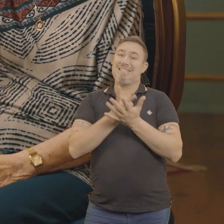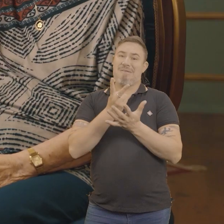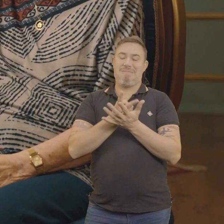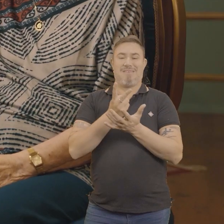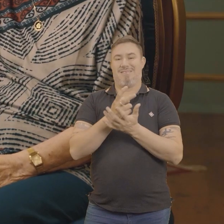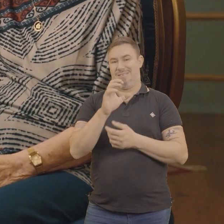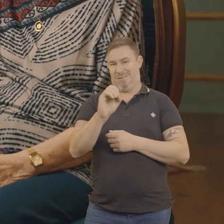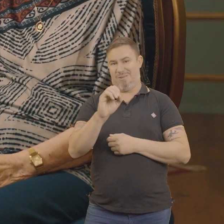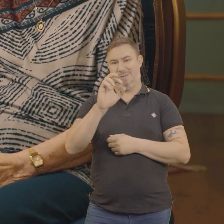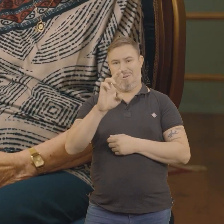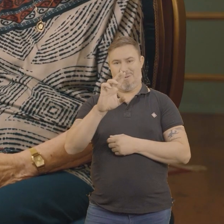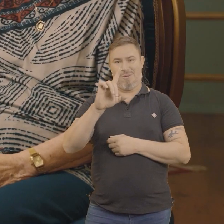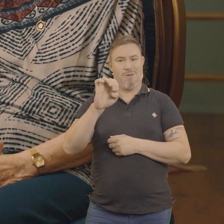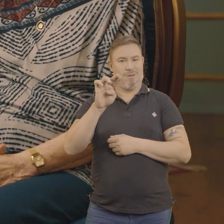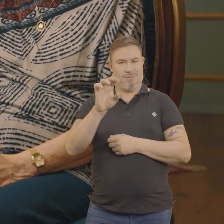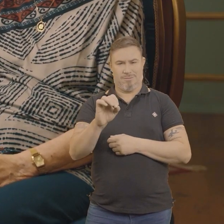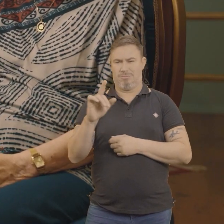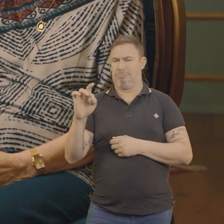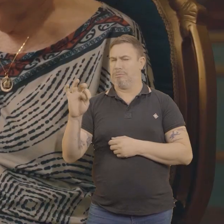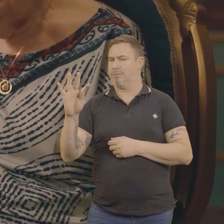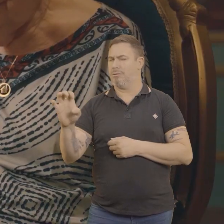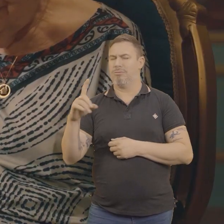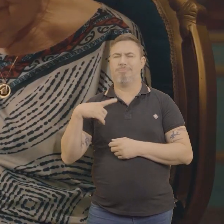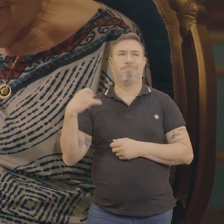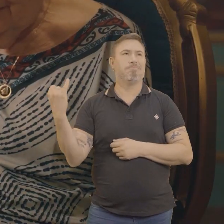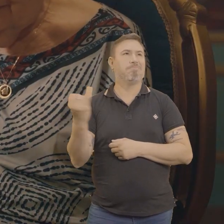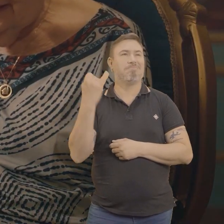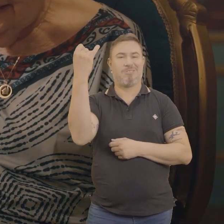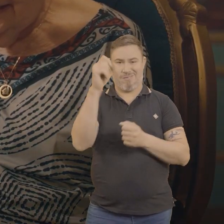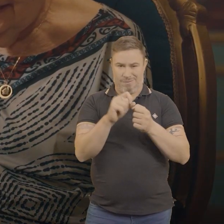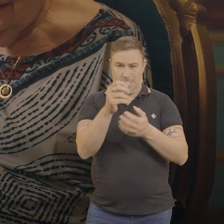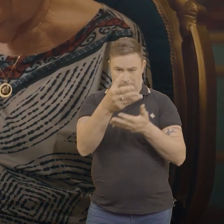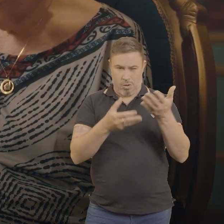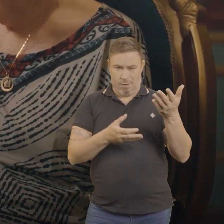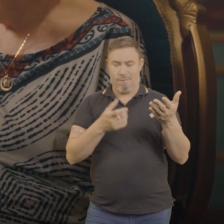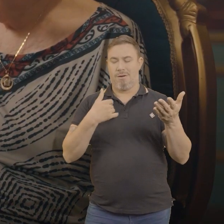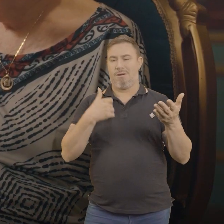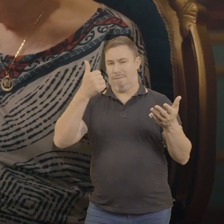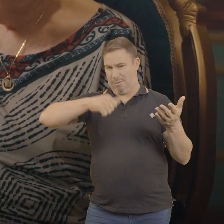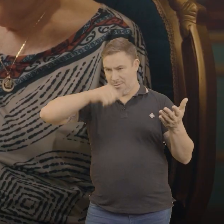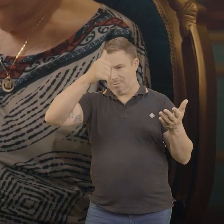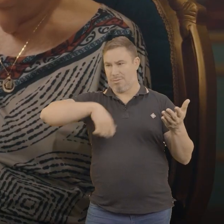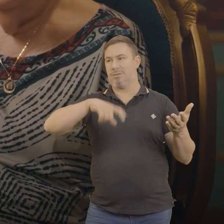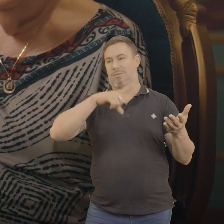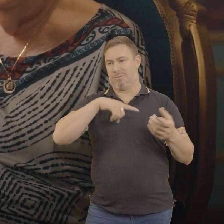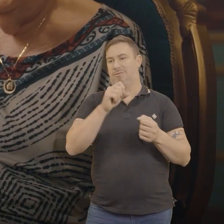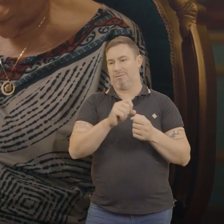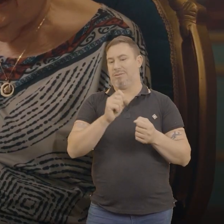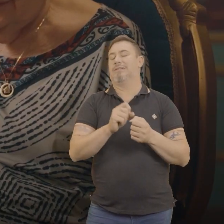Leite, o trabalho dele foi muito importante. Quando eu fiz uma prova, que eu trabalhei muito essa